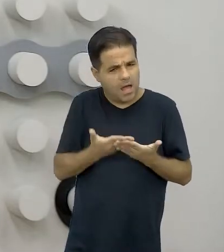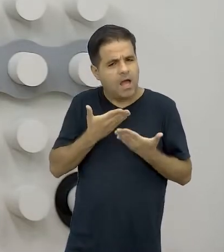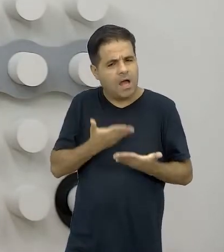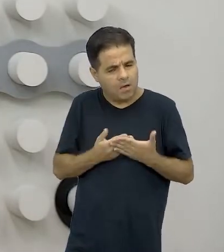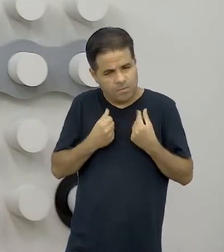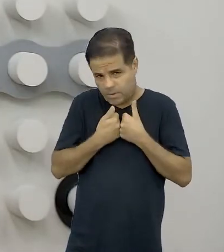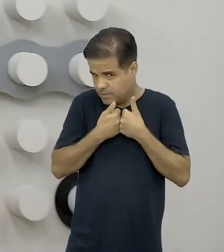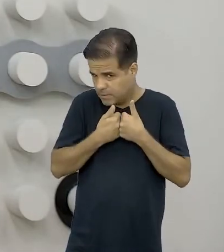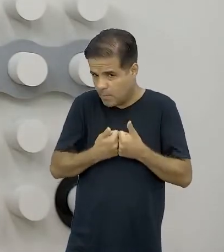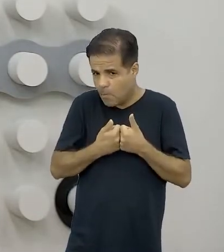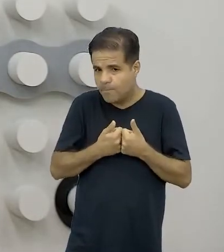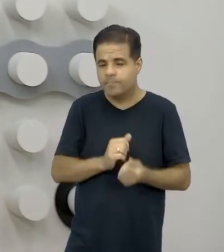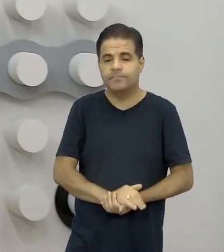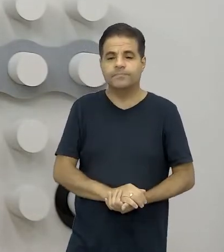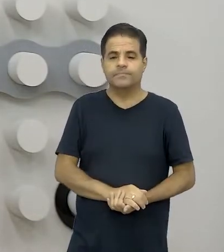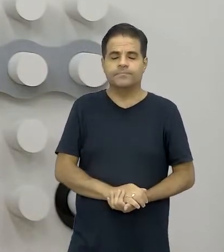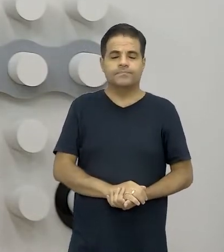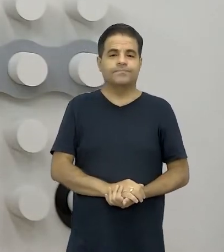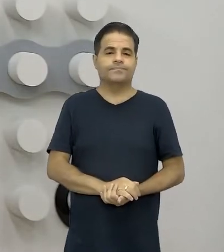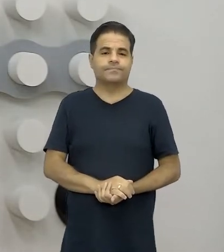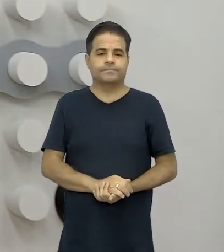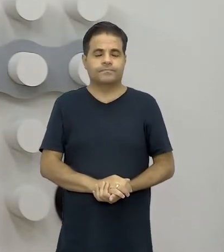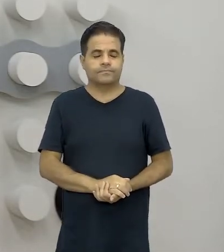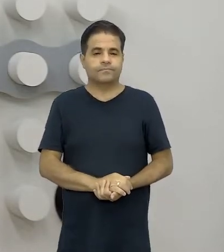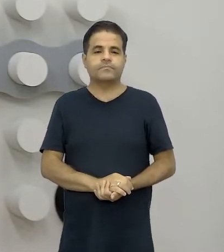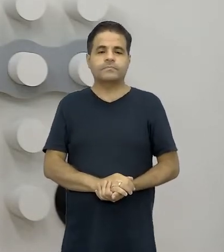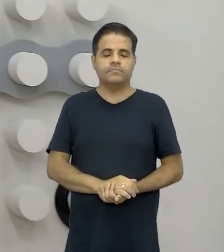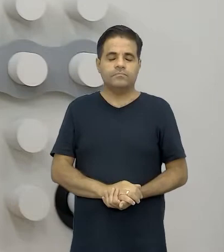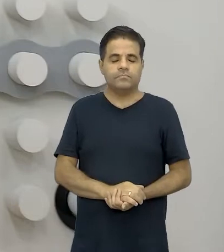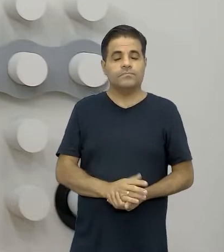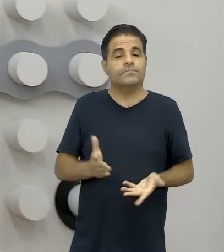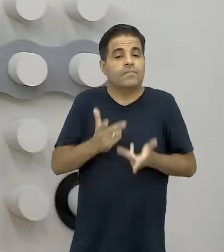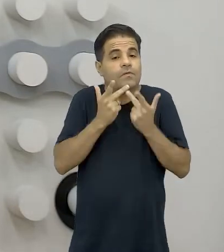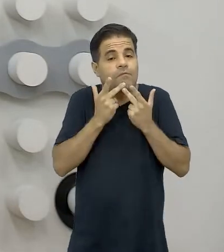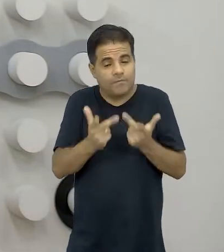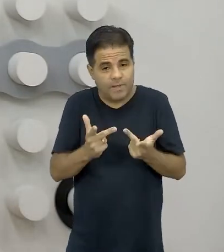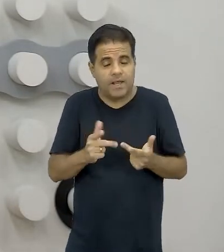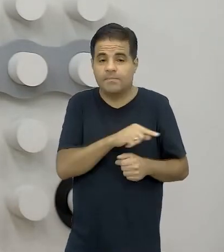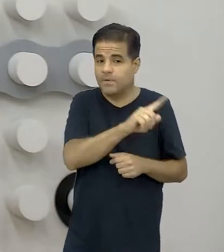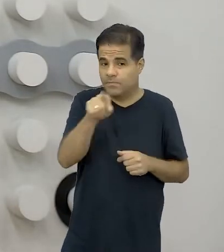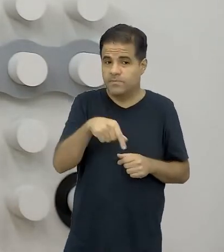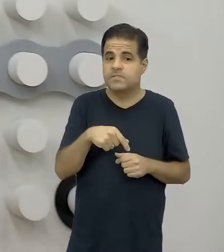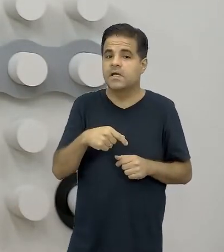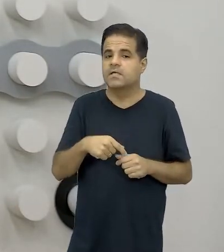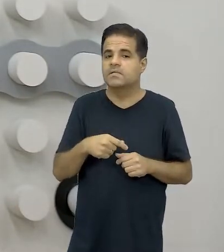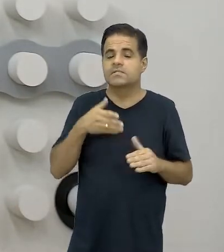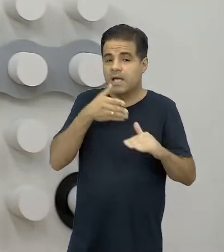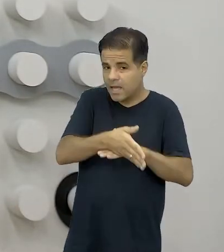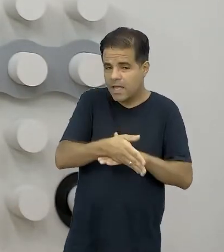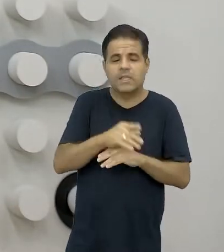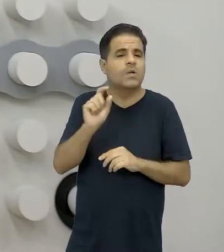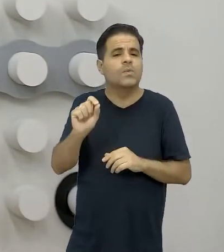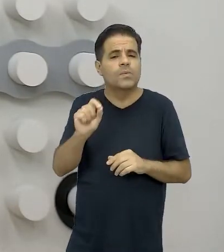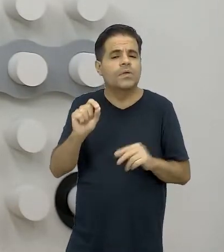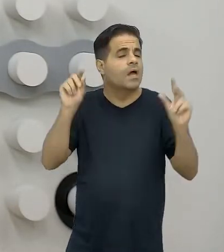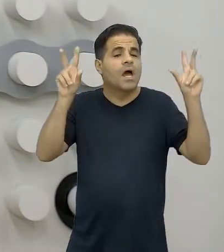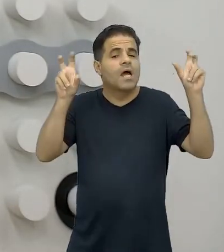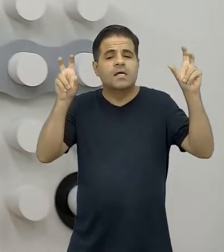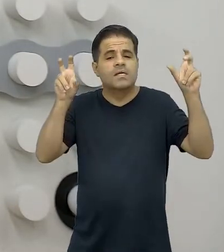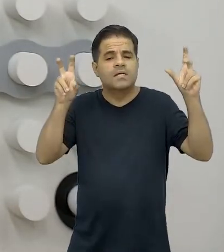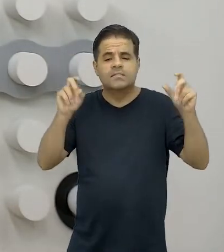bom? Então, pessoal, agora eu vou falar, aqui entra a